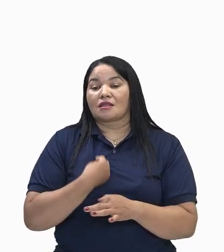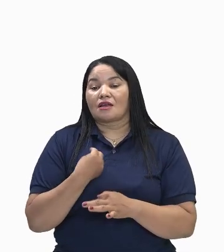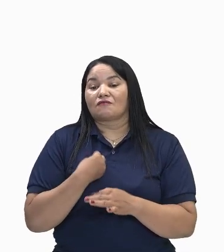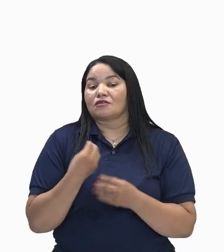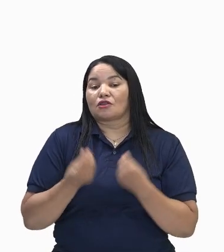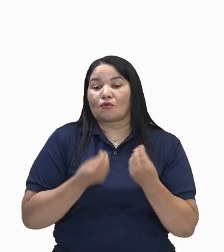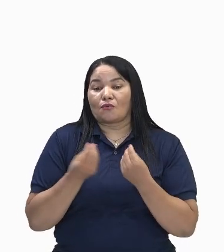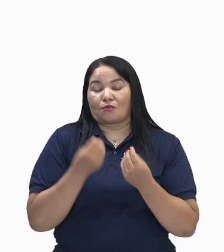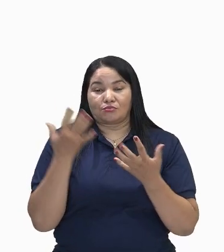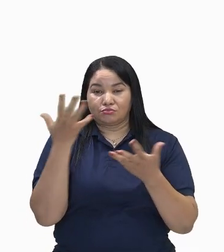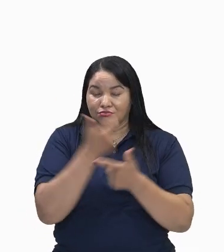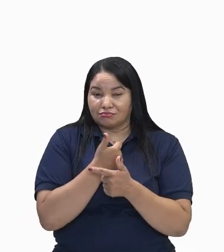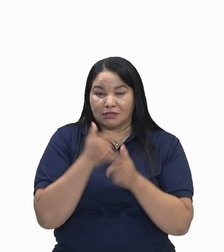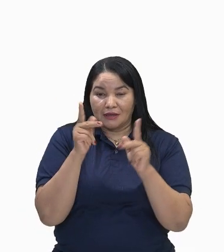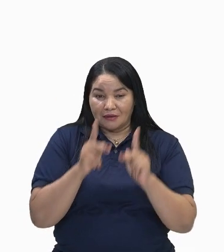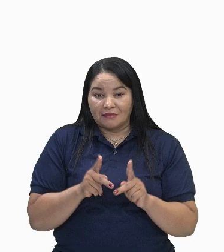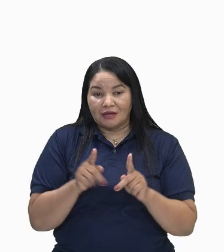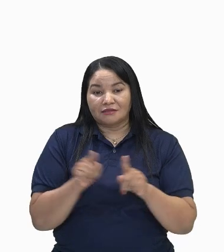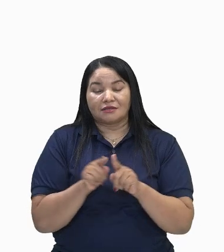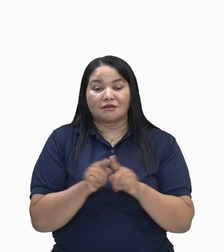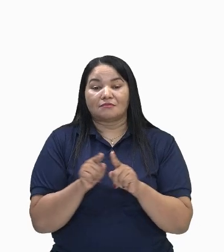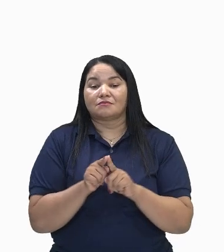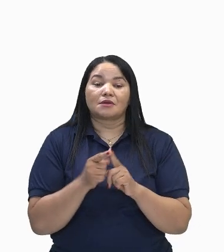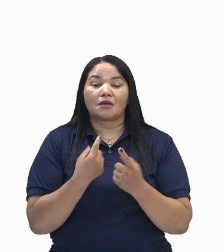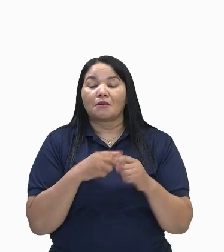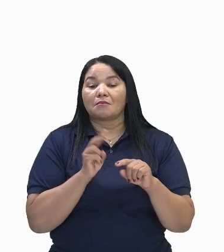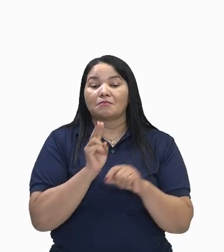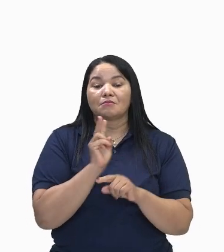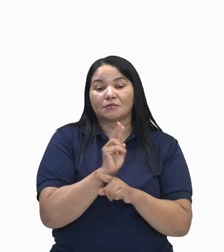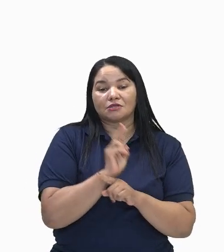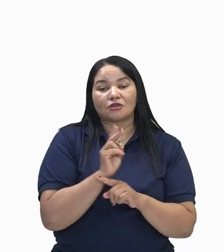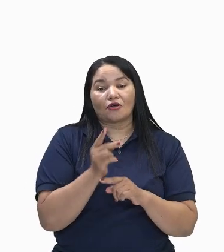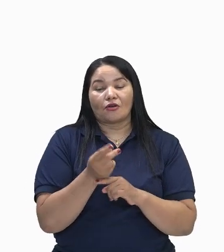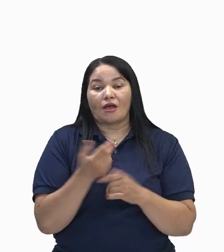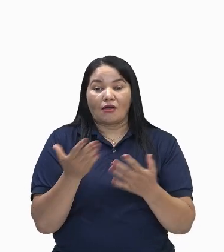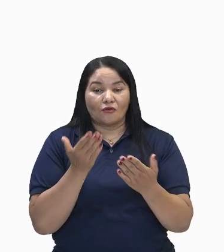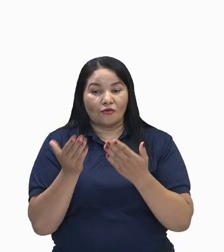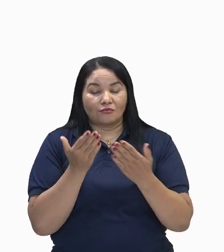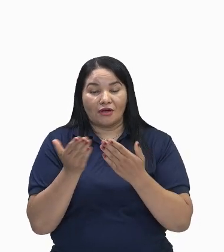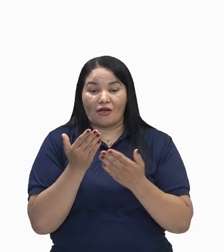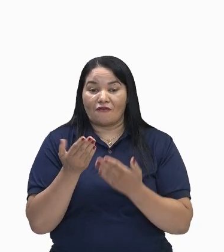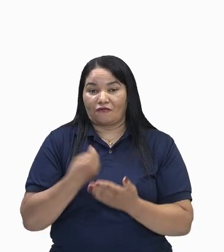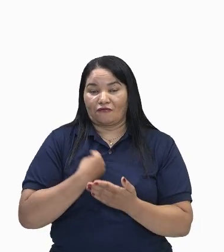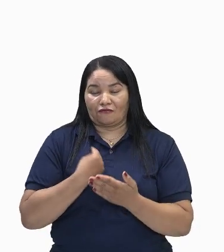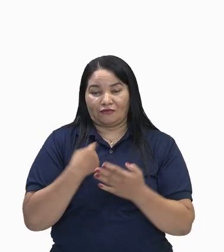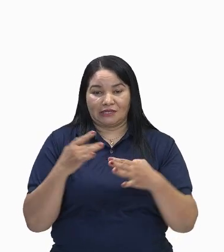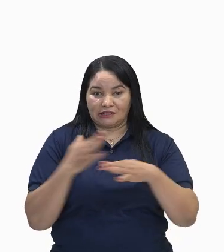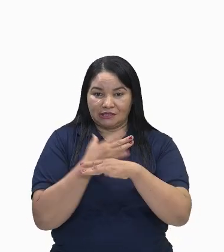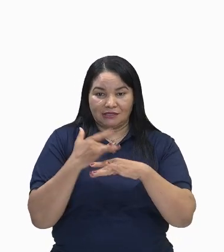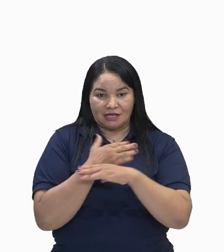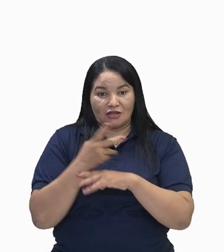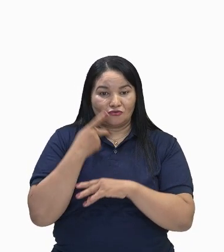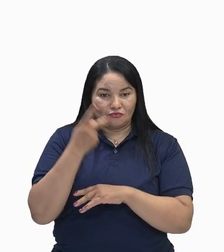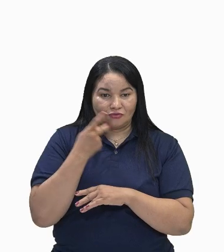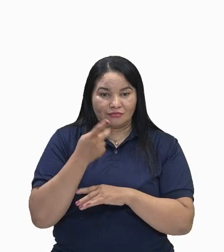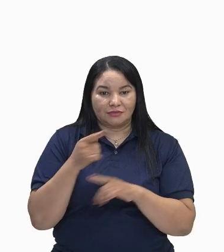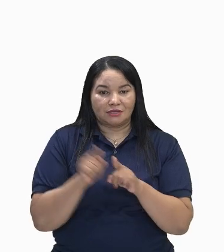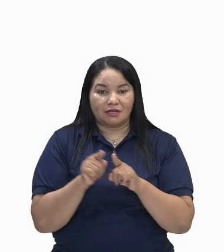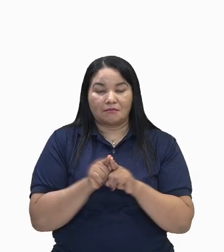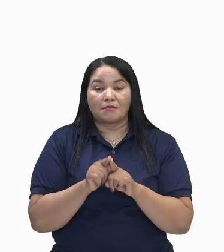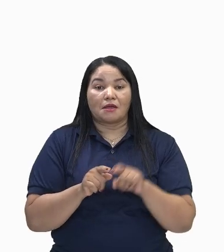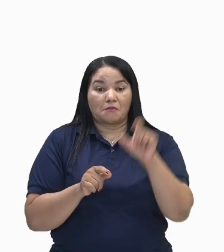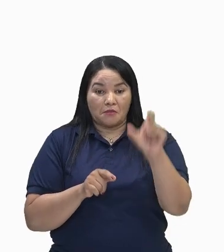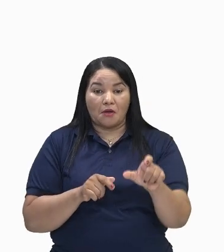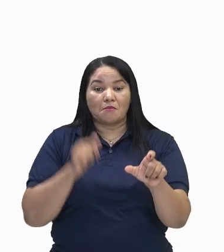refúgio, contrastando com a dureza da vida urbana e política. A presença de Marília,